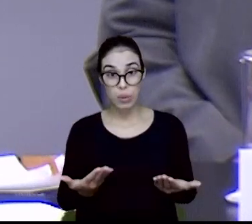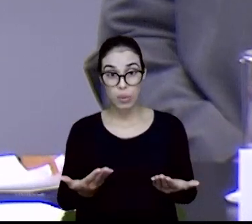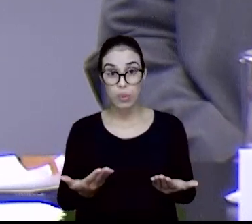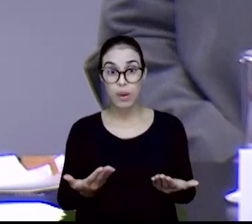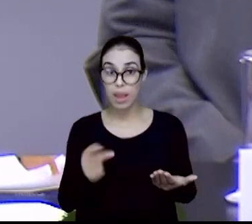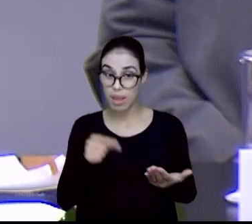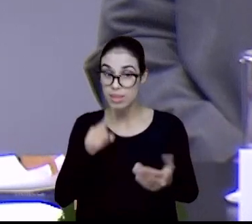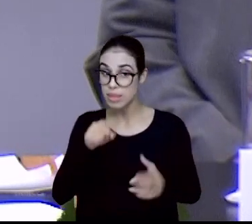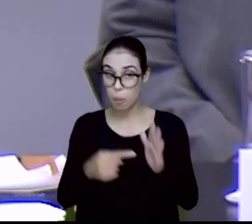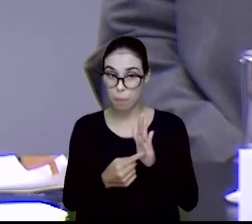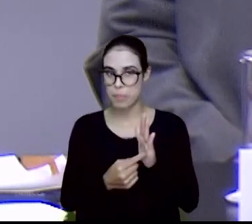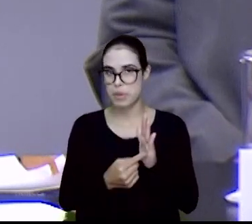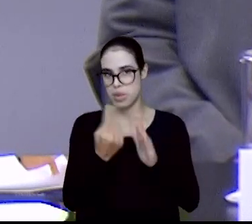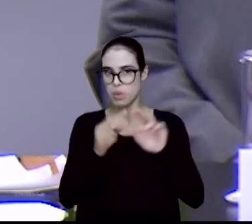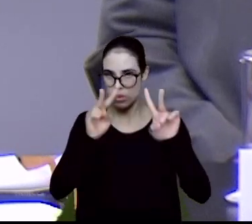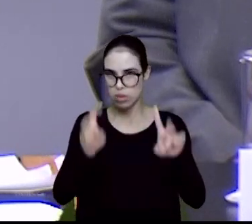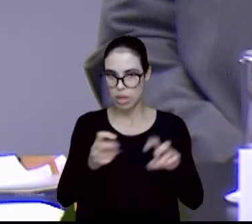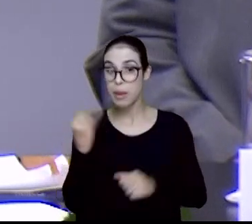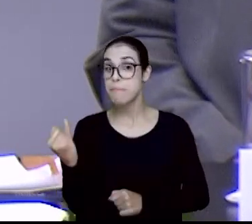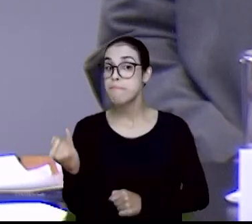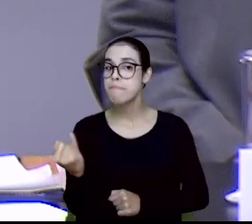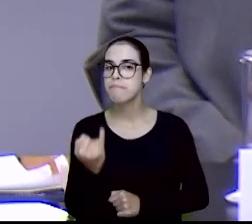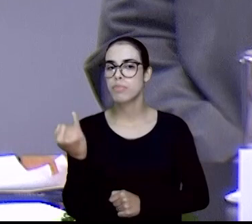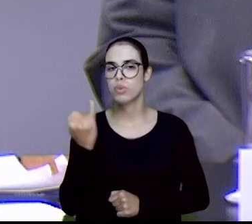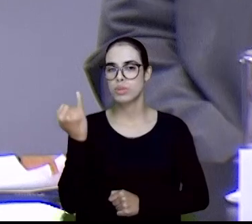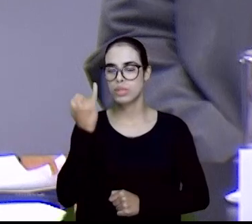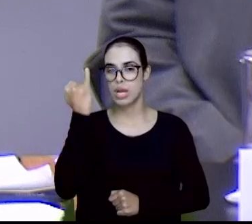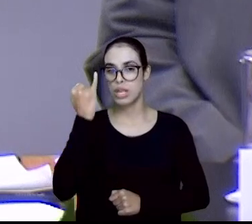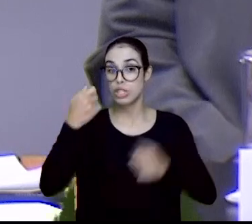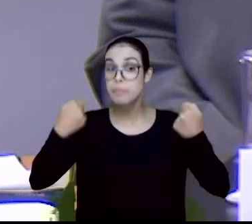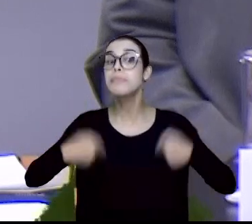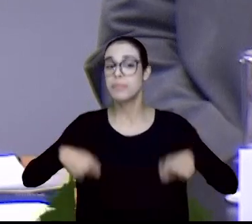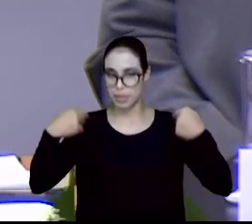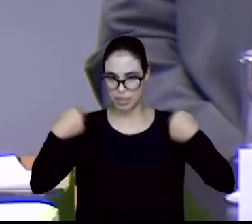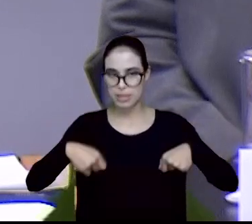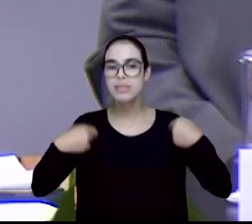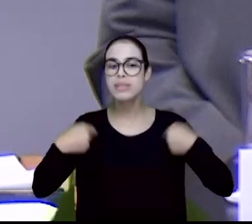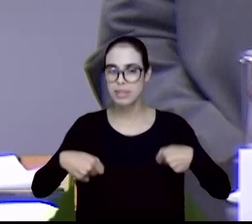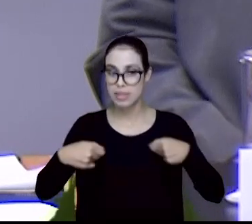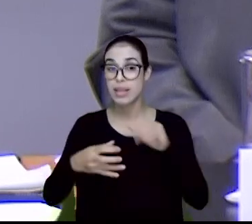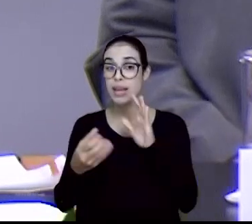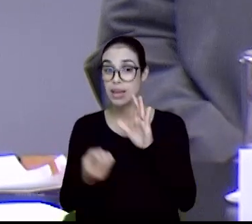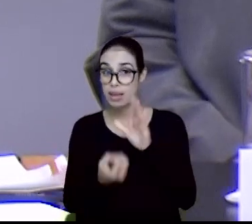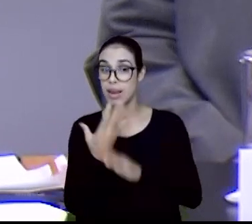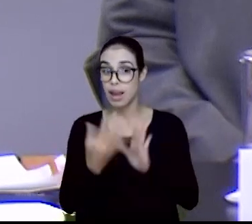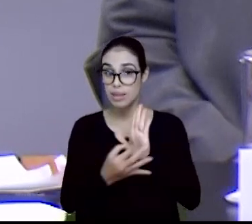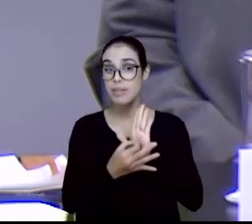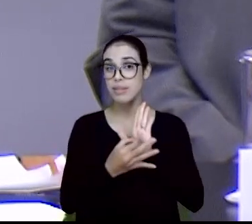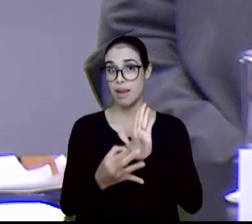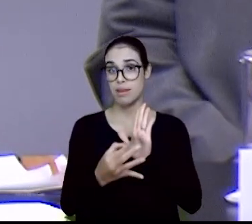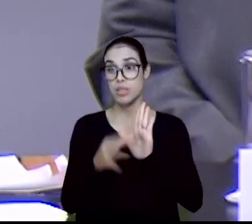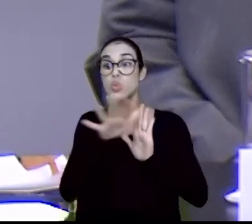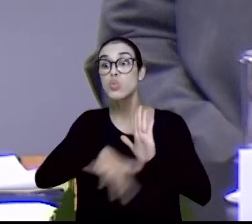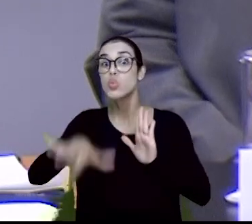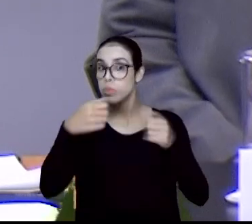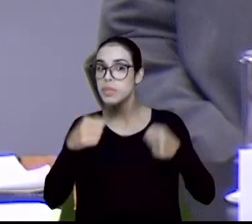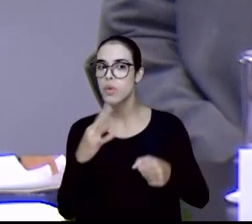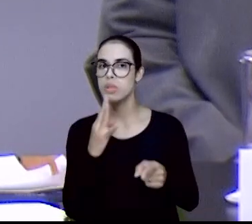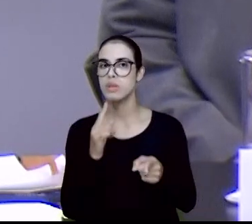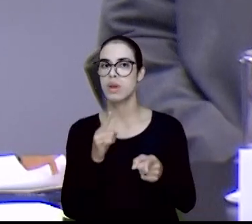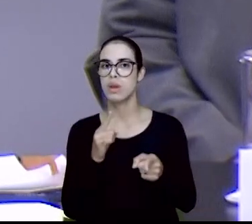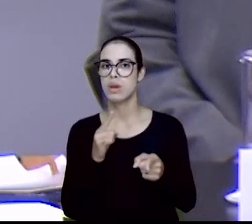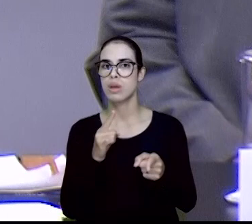primeiro ponto. A importância de, primeiro, a necessidade de se extrair uma tese, que todo mundo saiba qual é. Portanto, o julgamento tem que terminar com uma